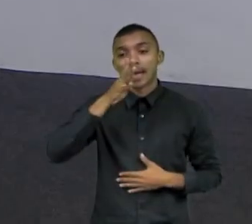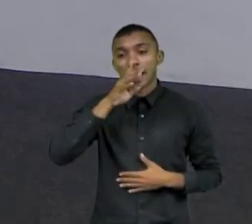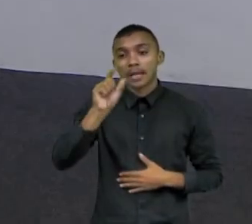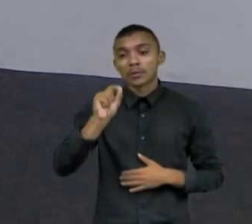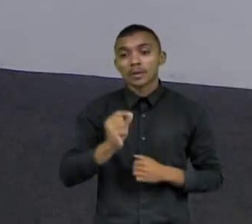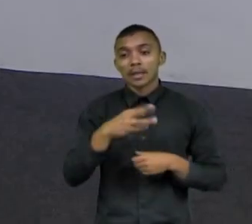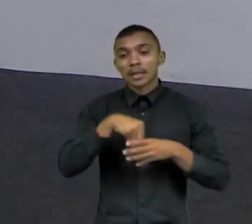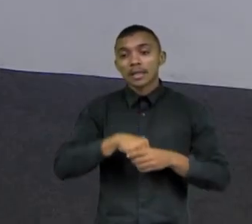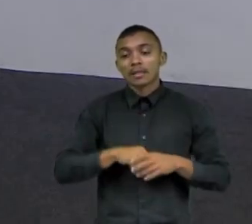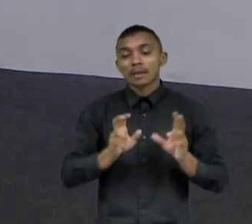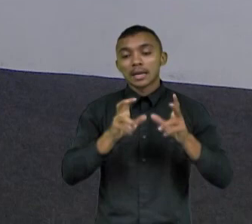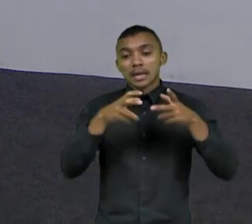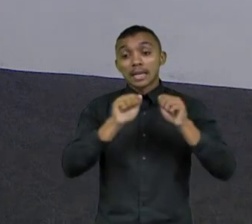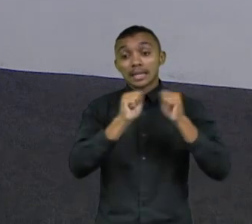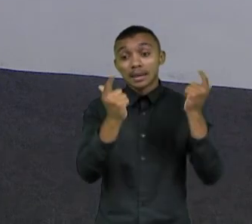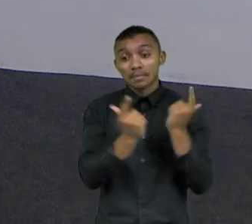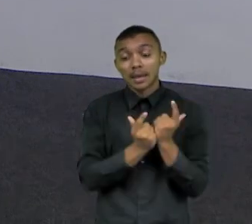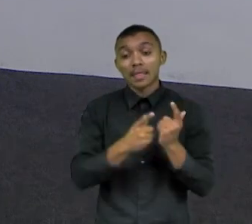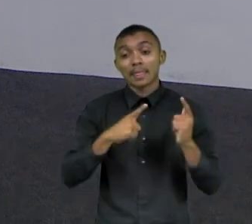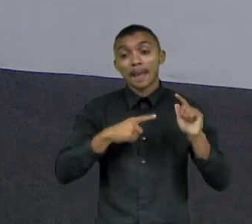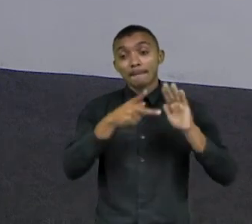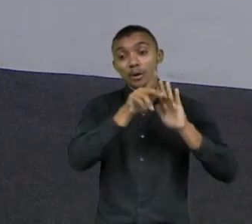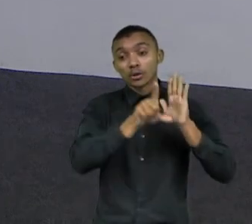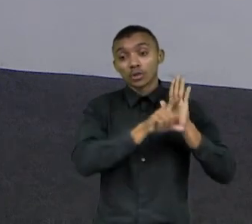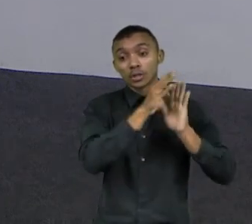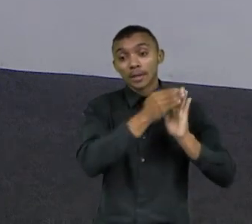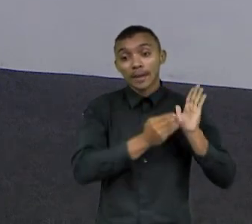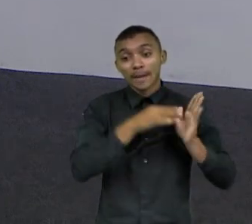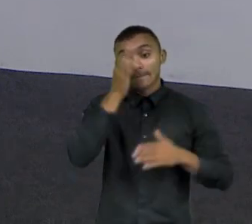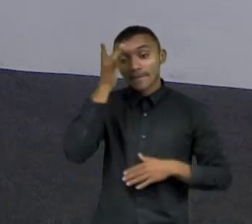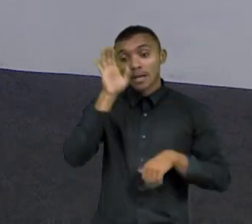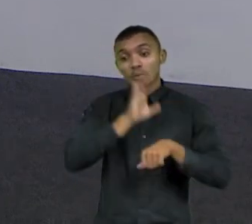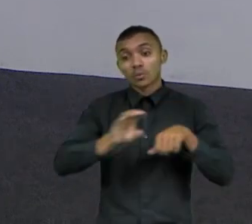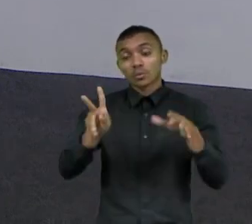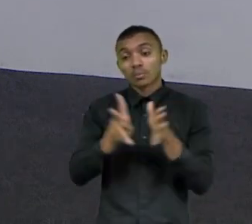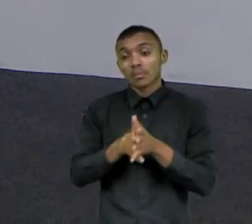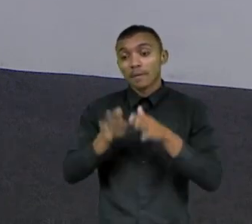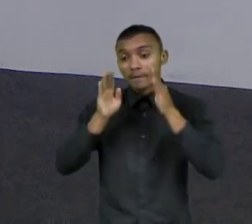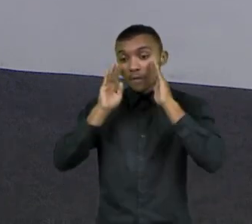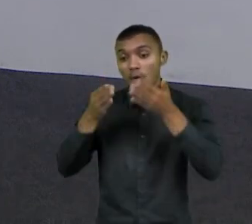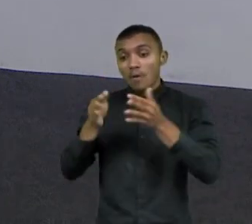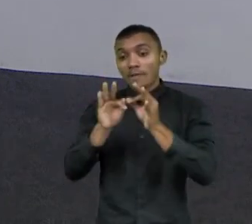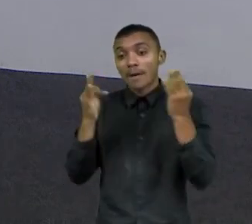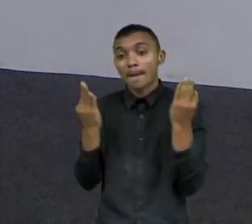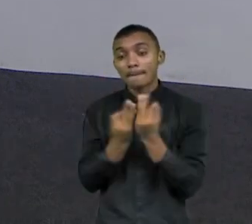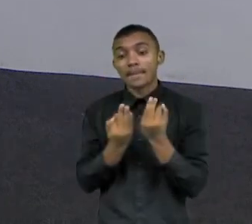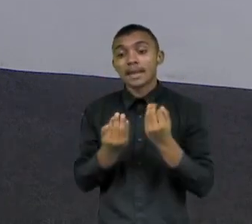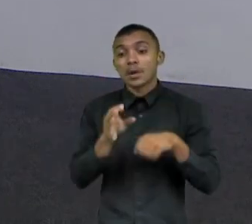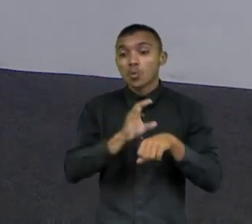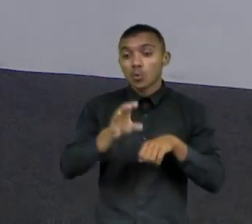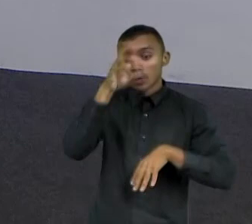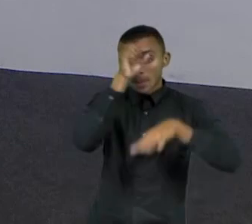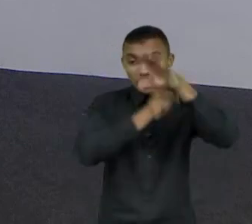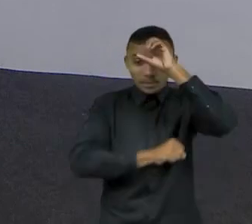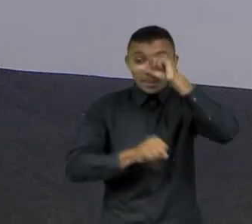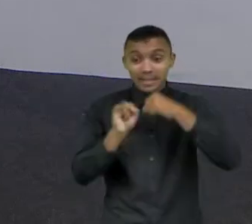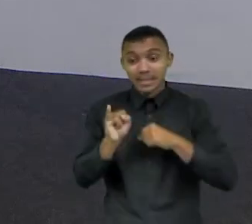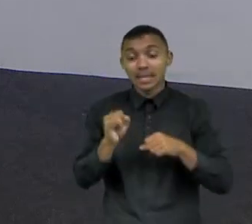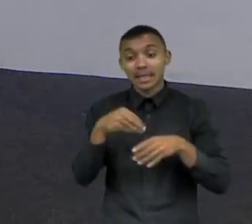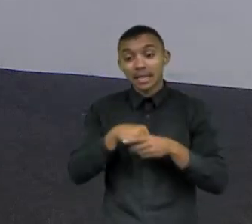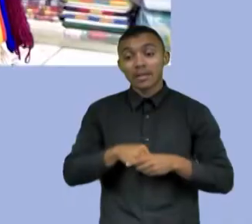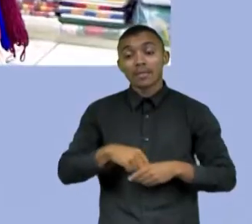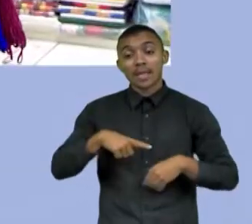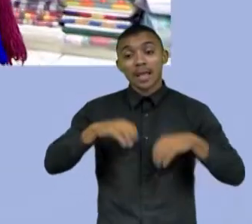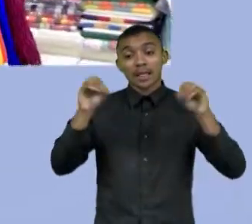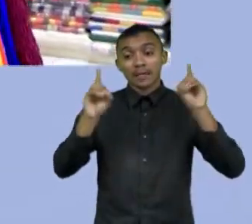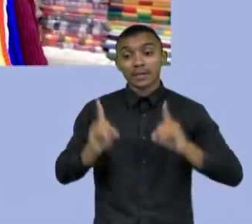na Assembleia projeto de lei que facilita a profissionalização e inclusão de pais ou responsáveis por pessoas com